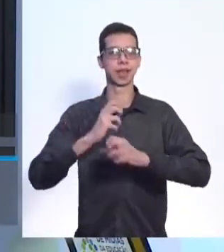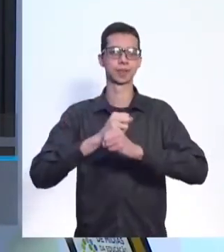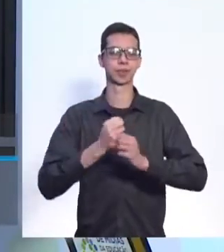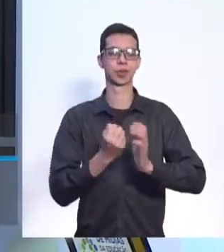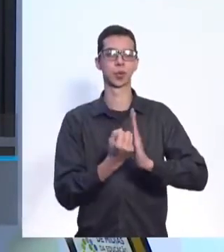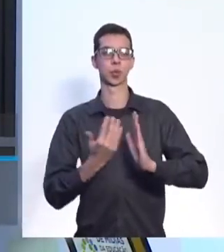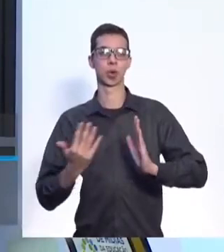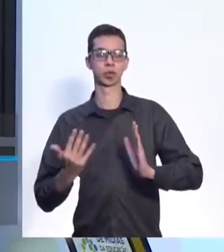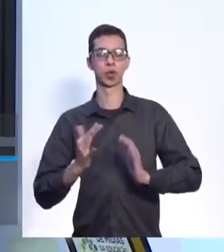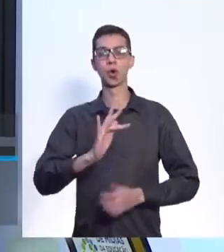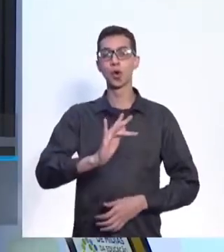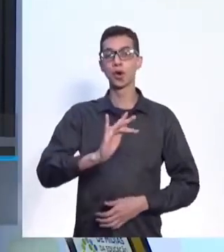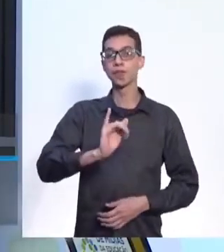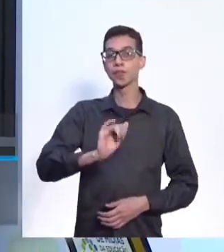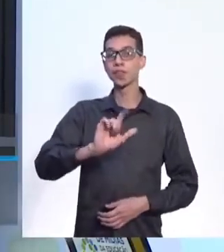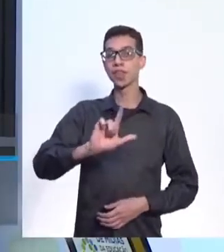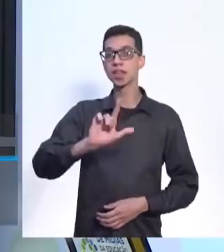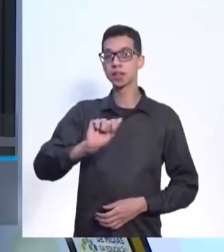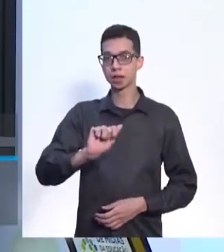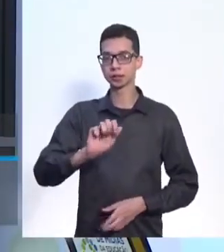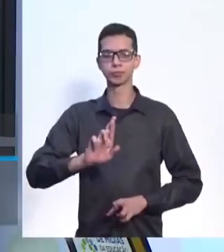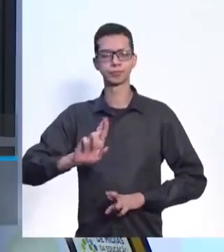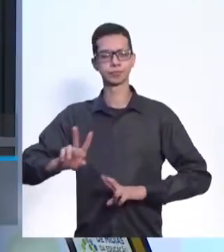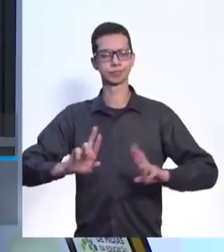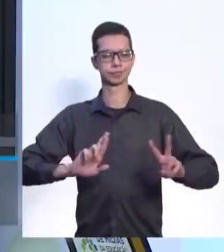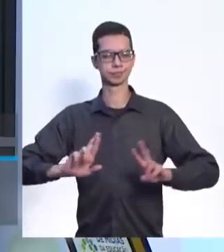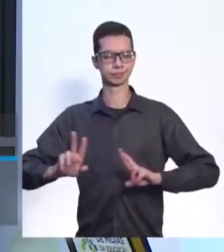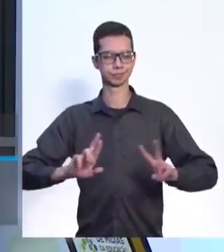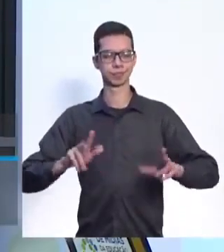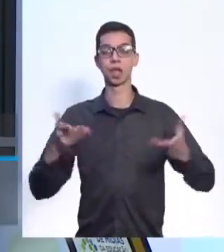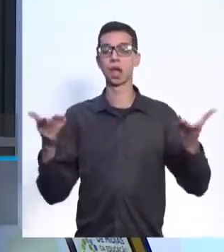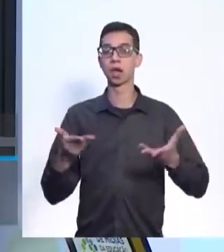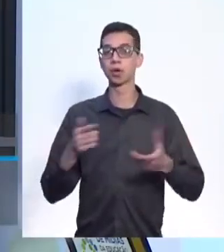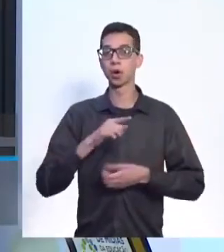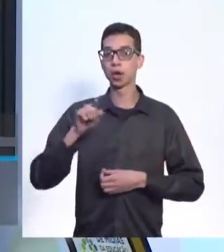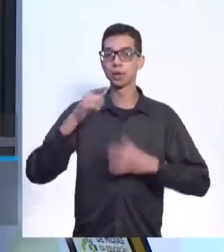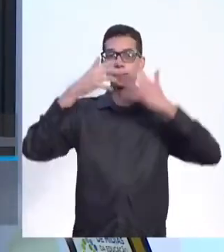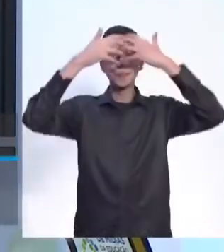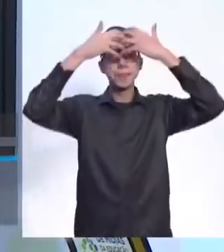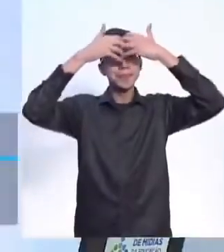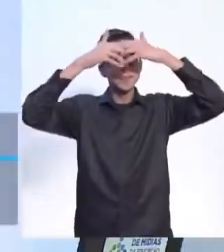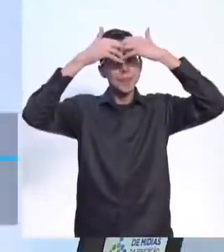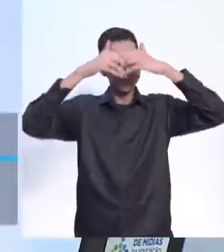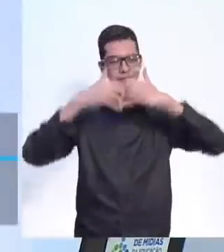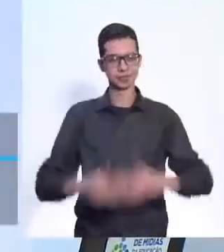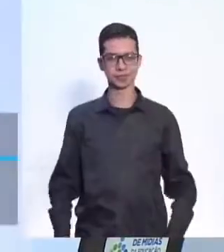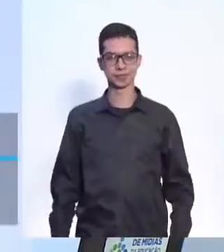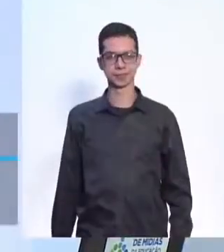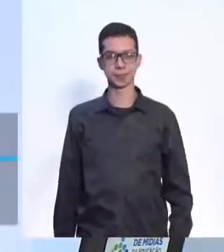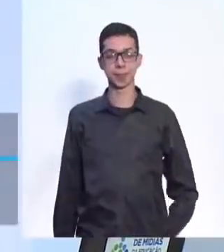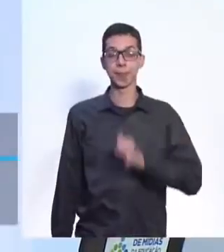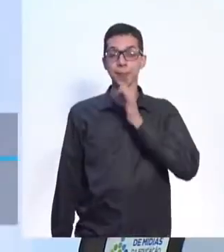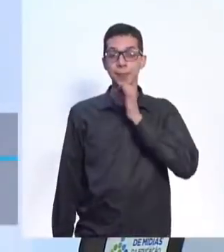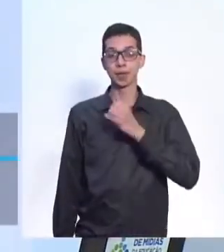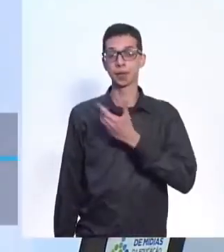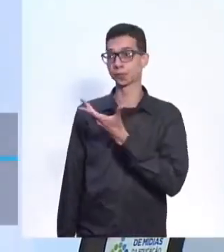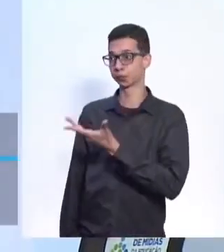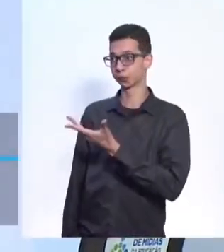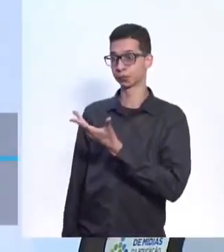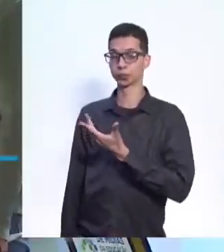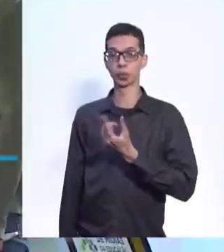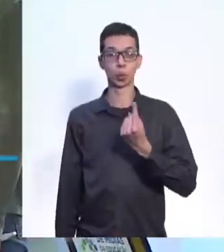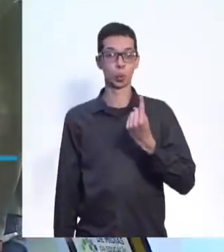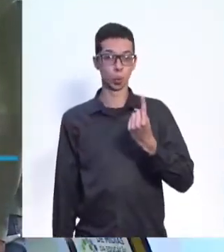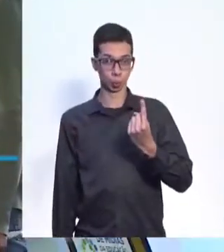diferentes. Então, eu vou começar a induzir o seu pensamento. Olha, quando eu tinha um elemento,